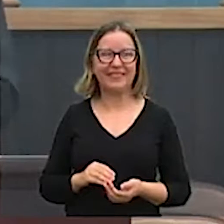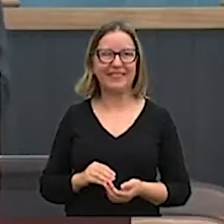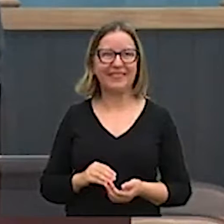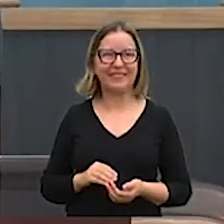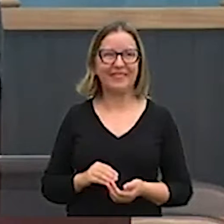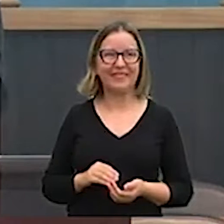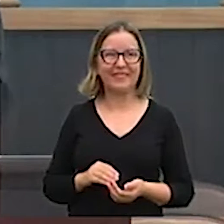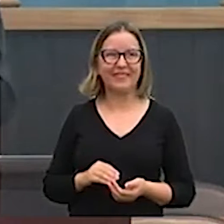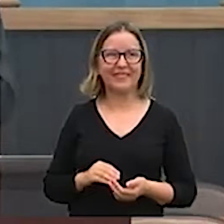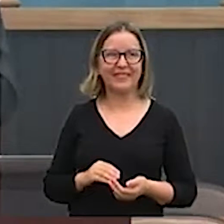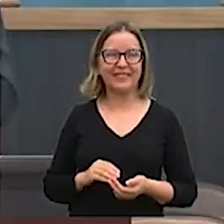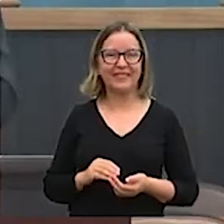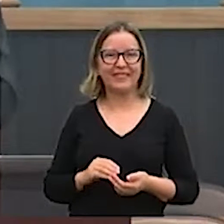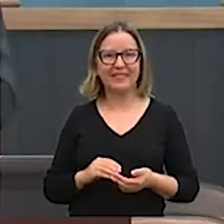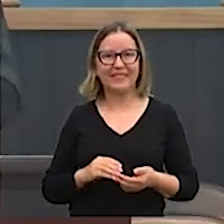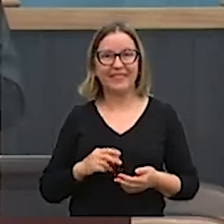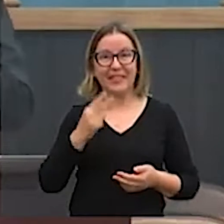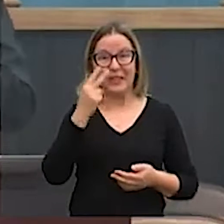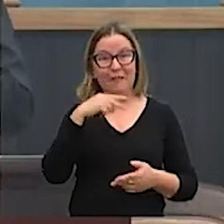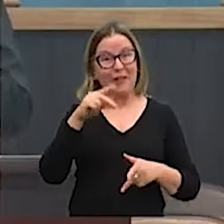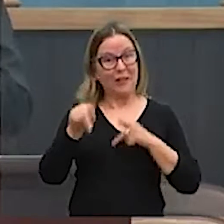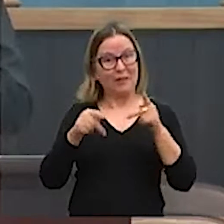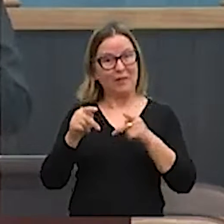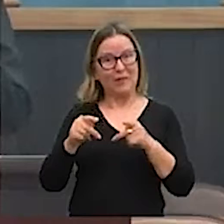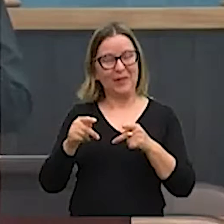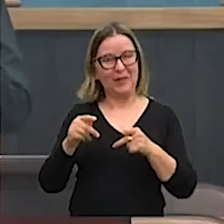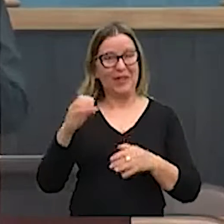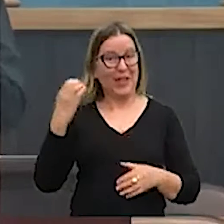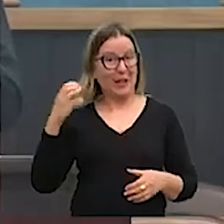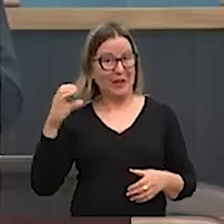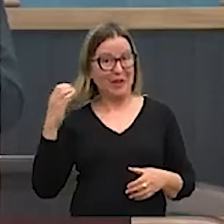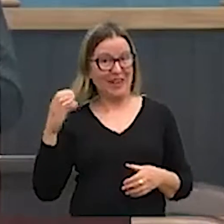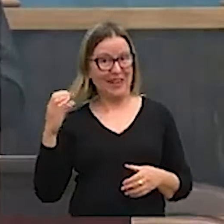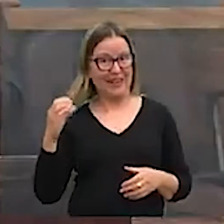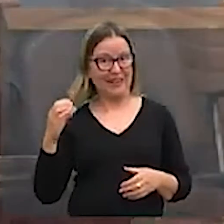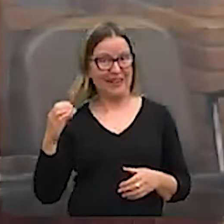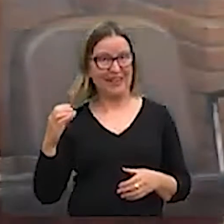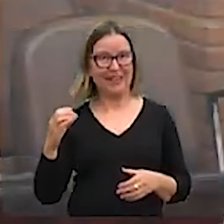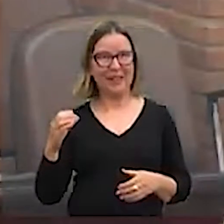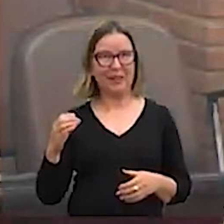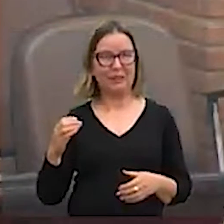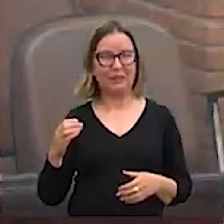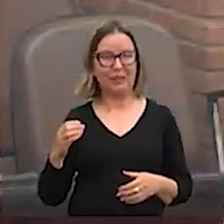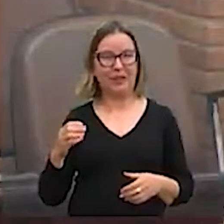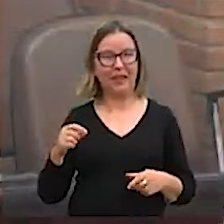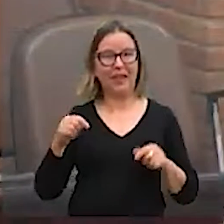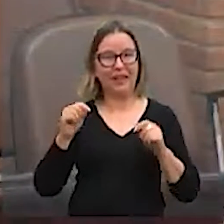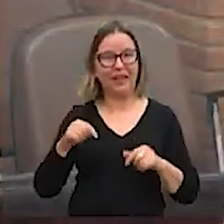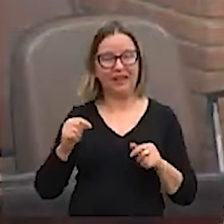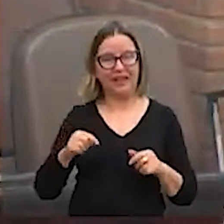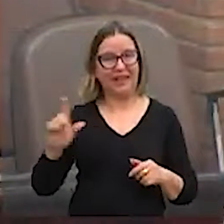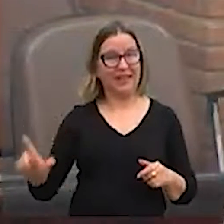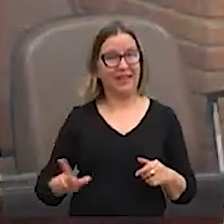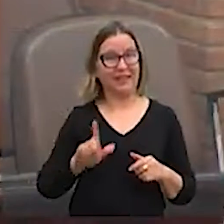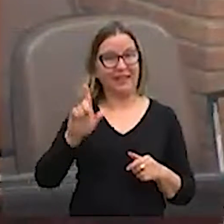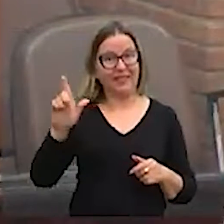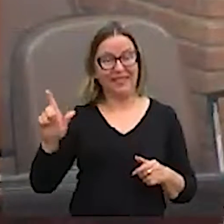pessoal de Curitiba, aqui da cidade,